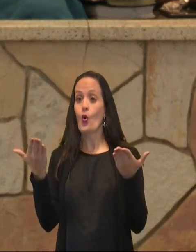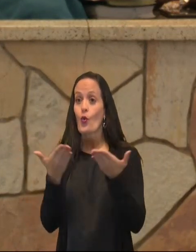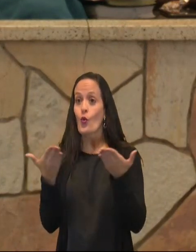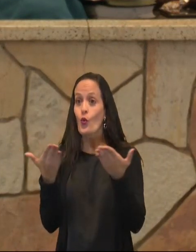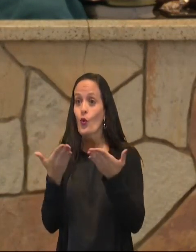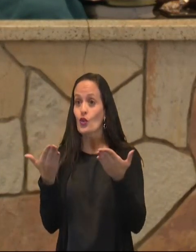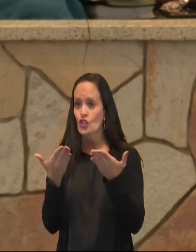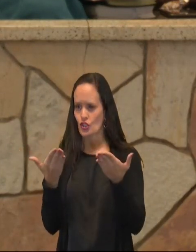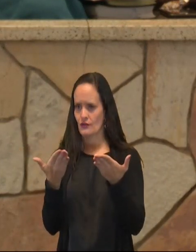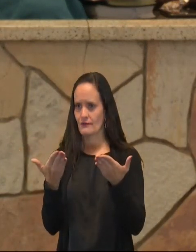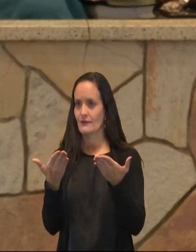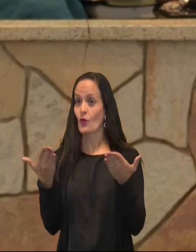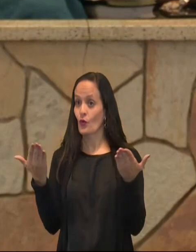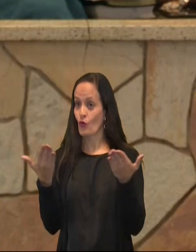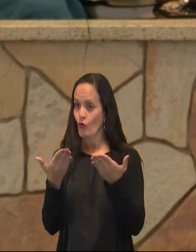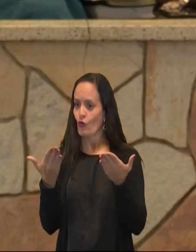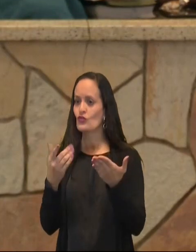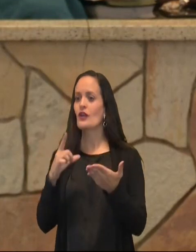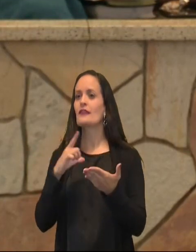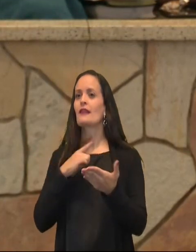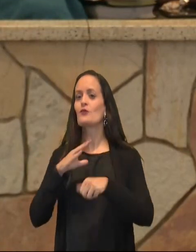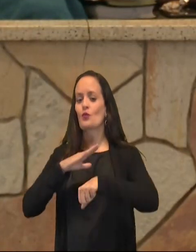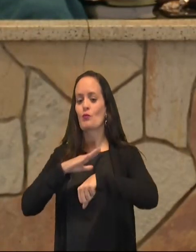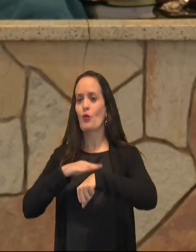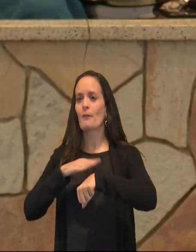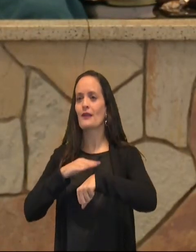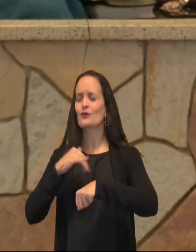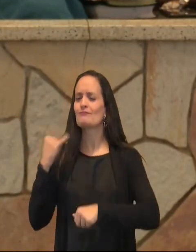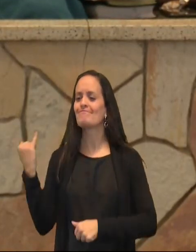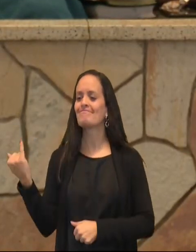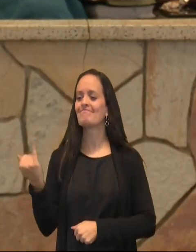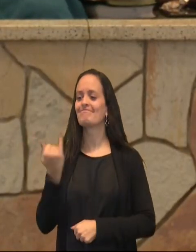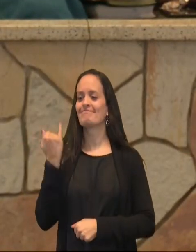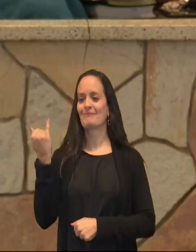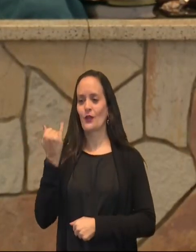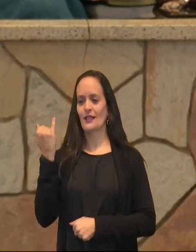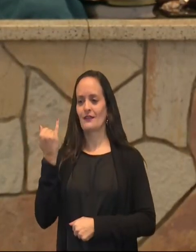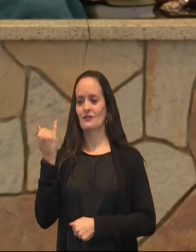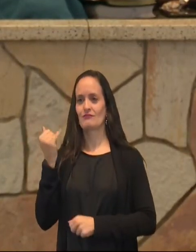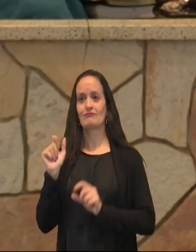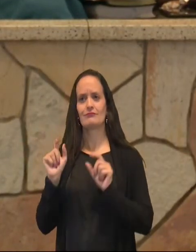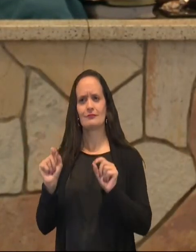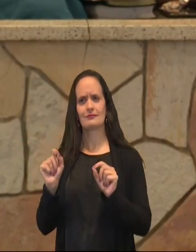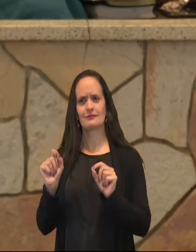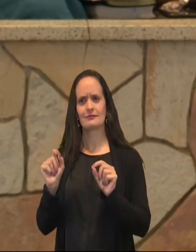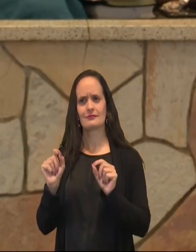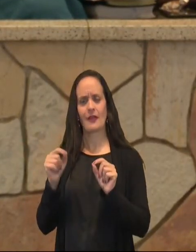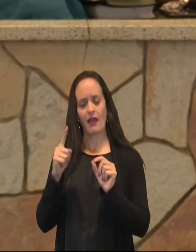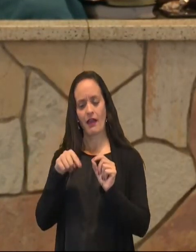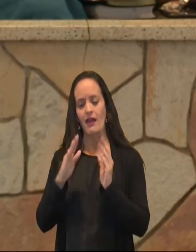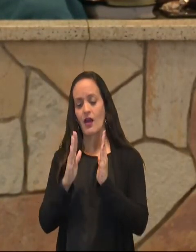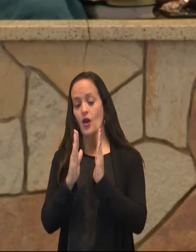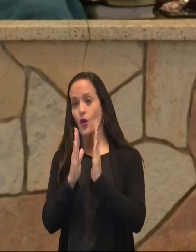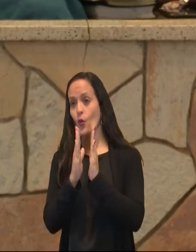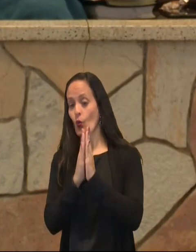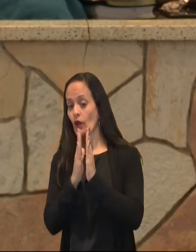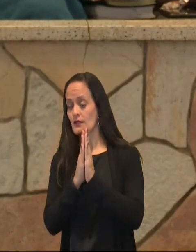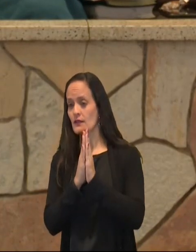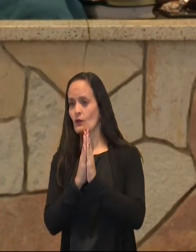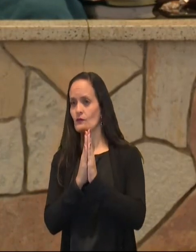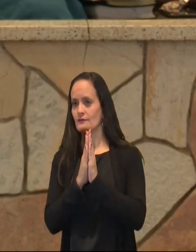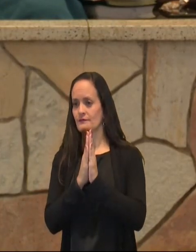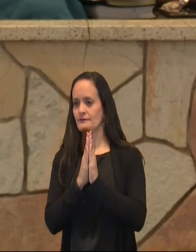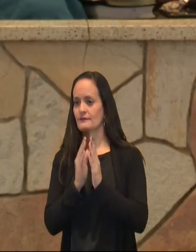mais um momento importante no nosso culto, onde nós estaremos orando por